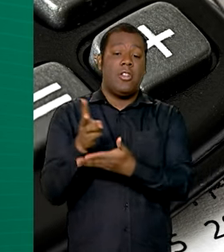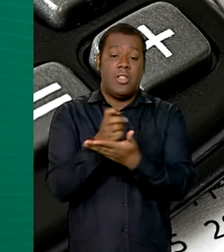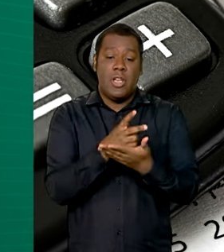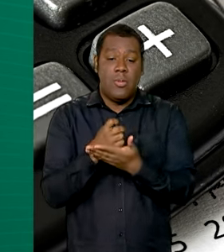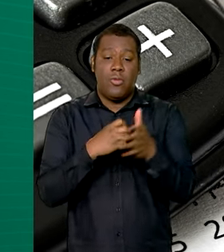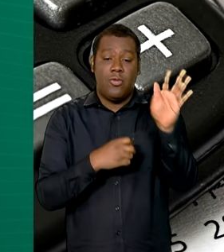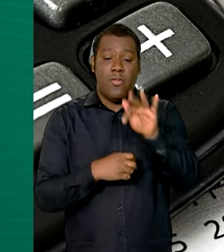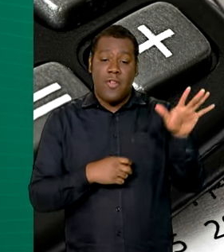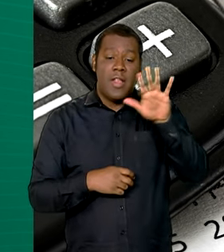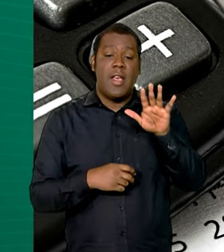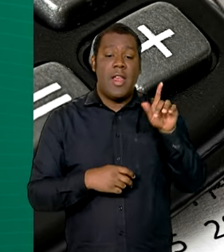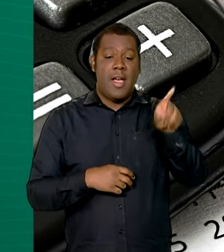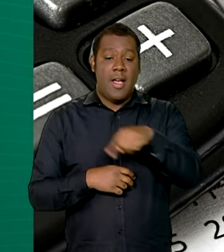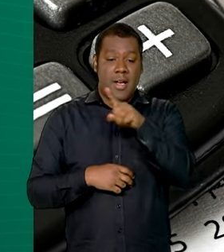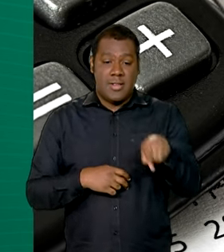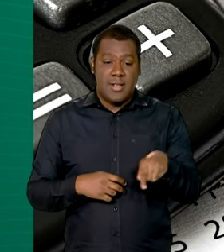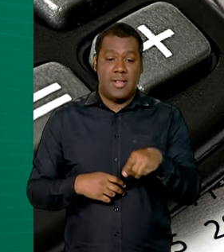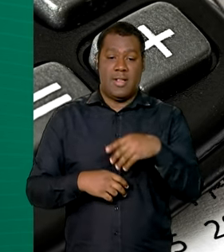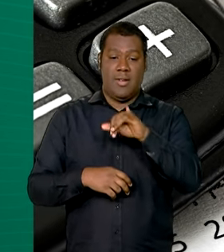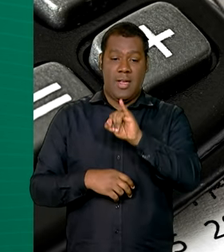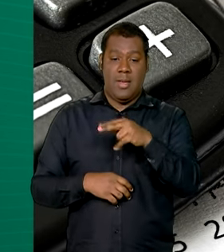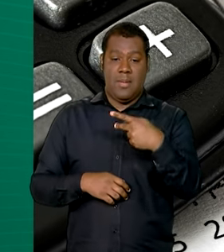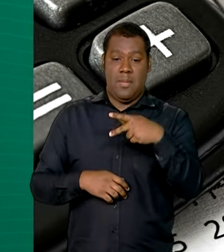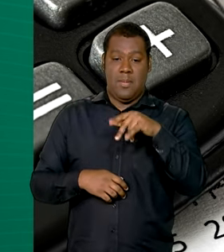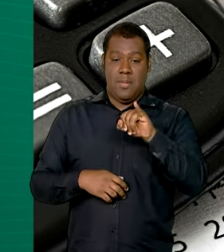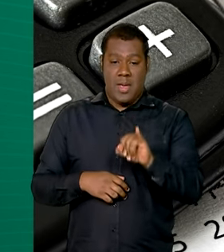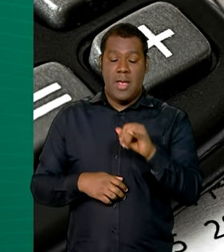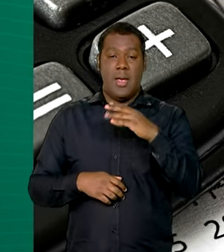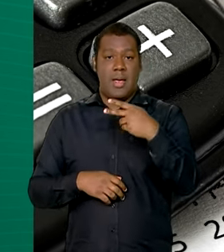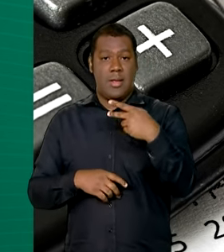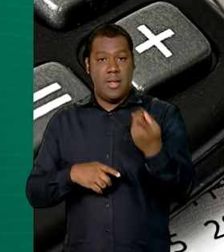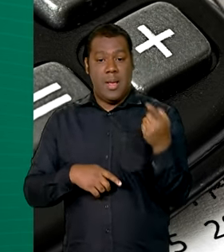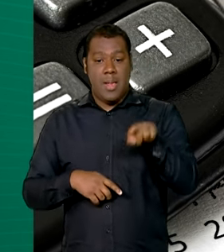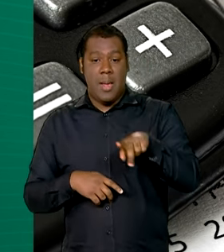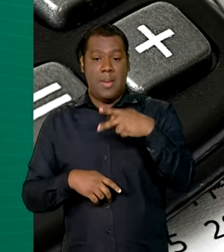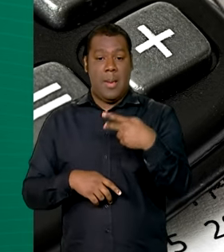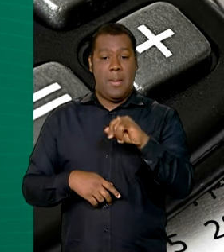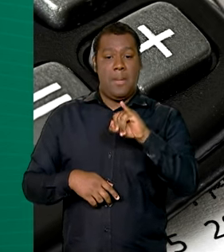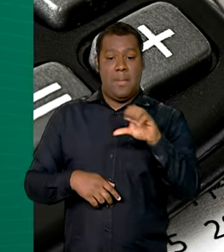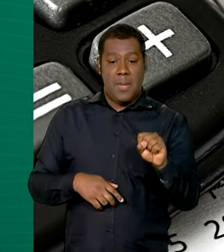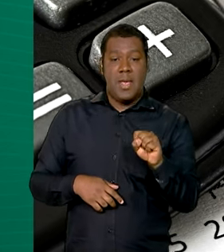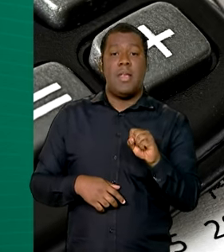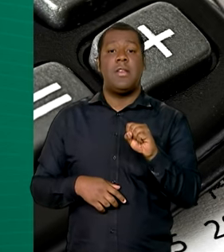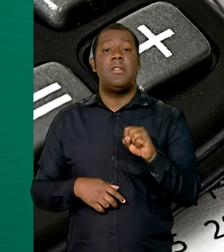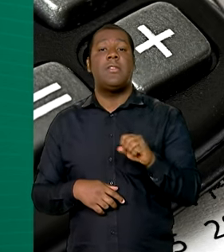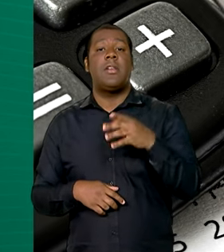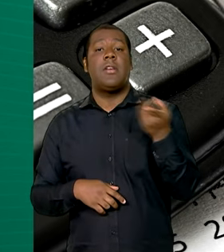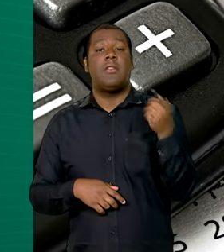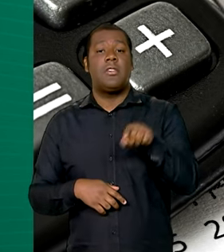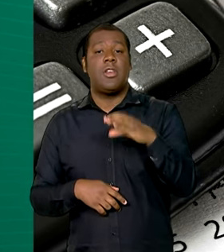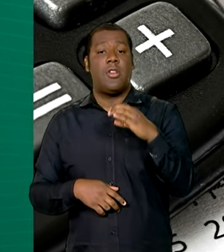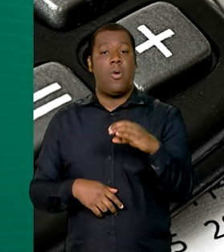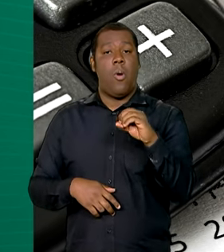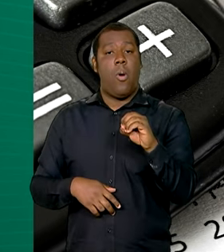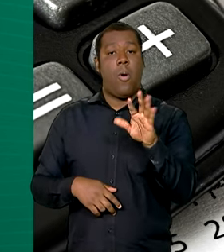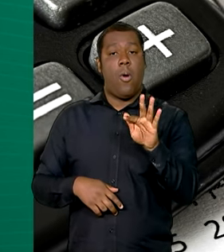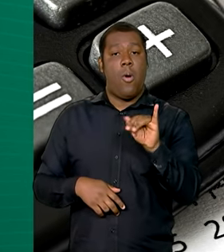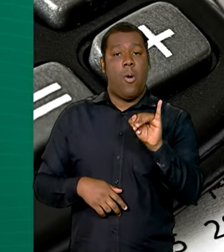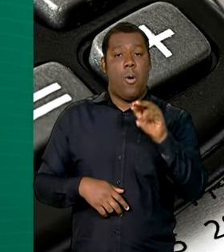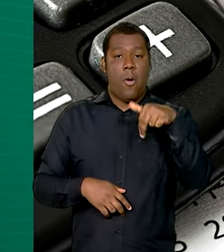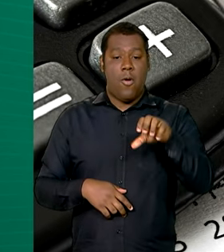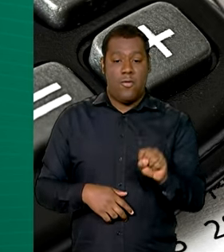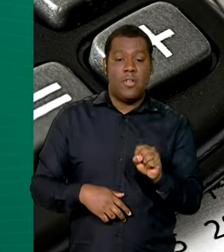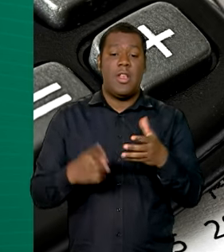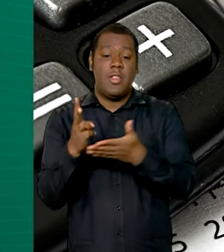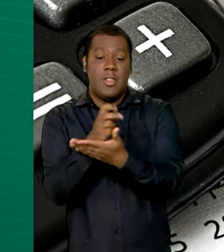o IPI, o PIS e a COFINS. Nas esferas estadual e municipal, o IBS vai reunir em um só